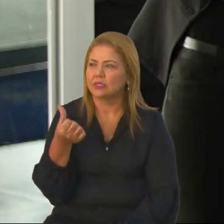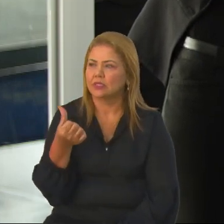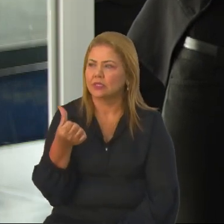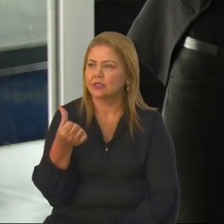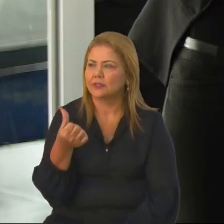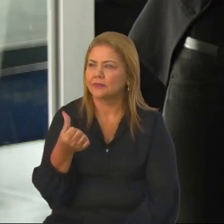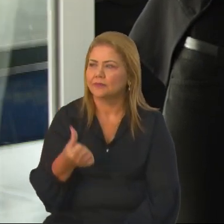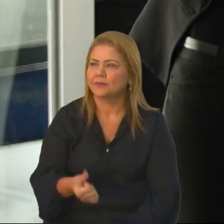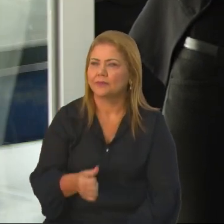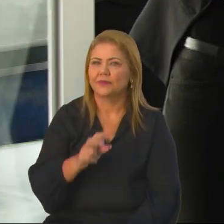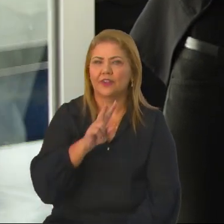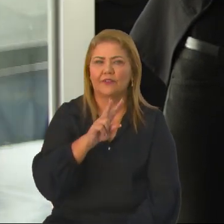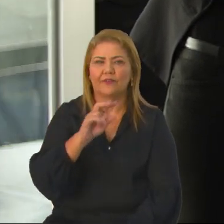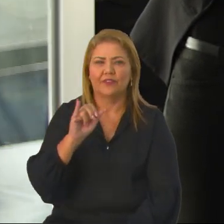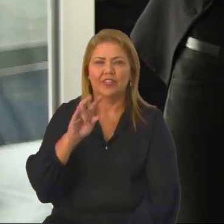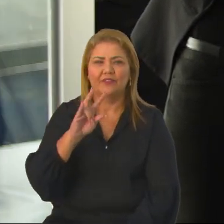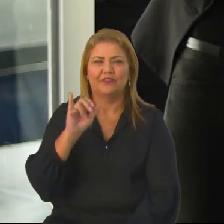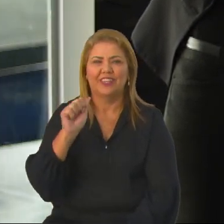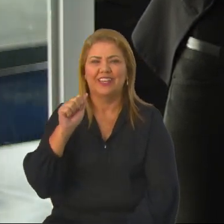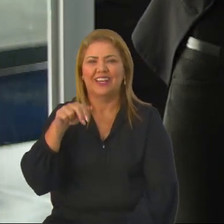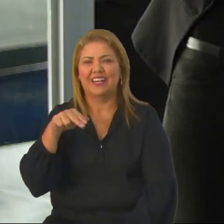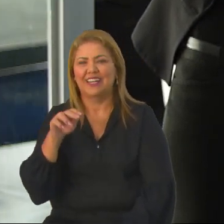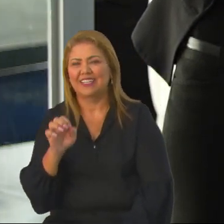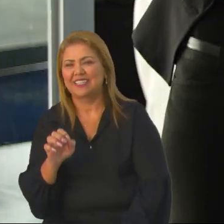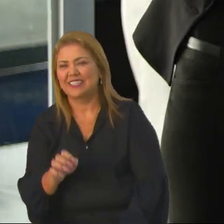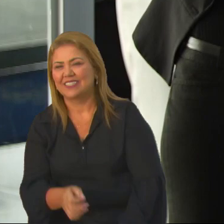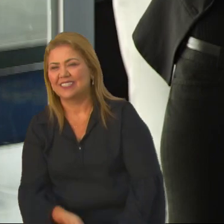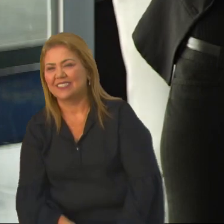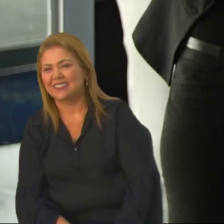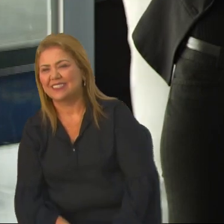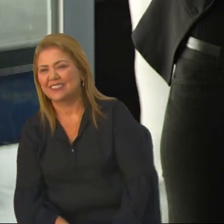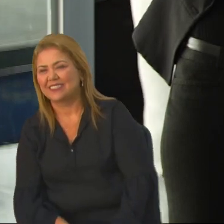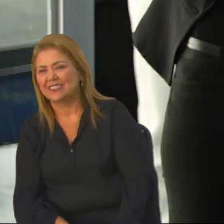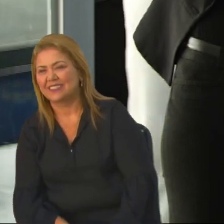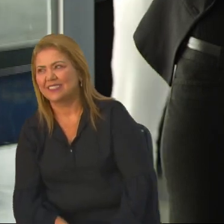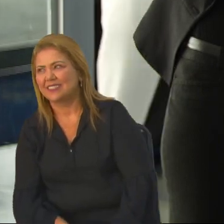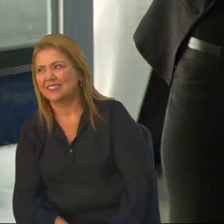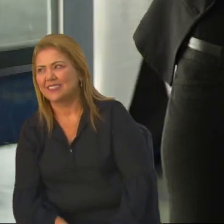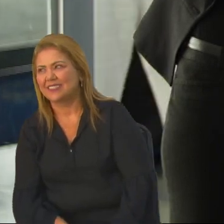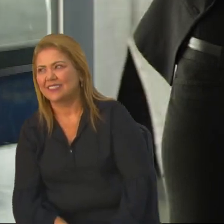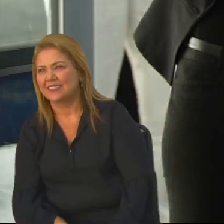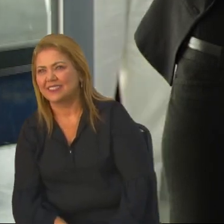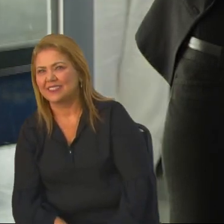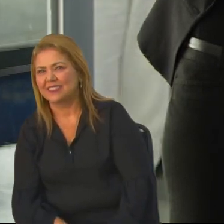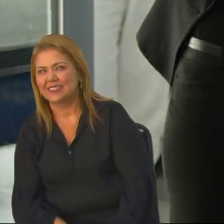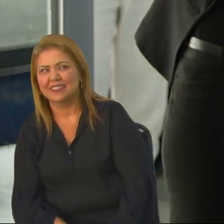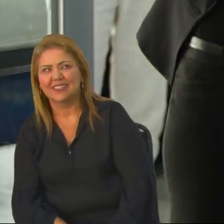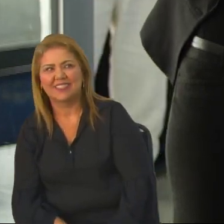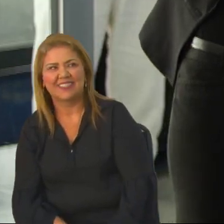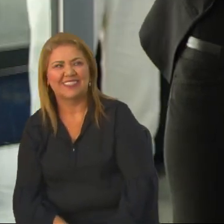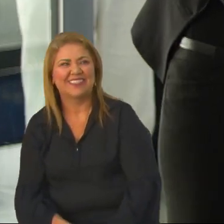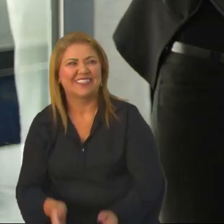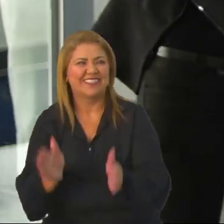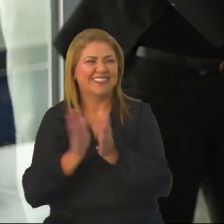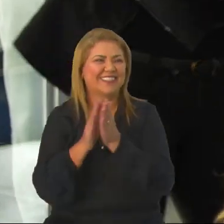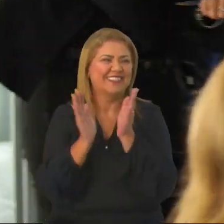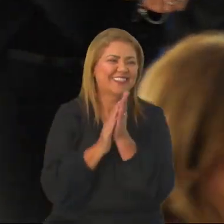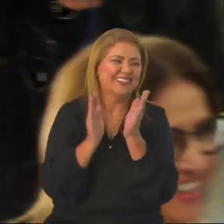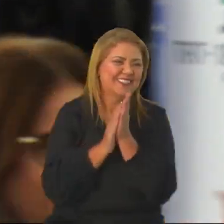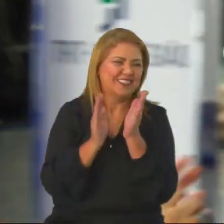Aqui. Viviane Freire Amorim Mesquita. Não. Levantou? Boa!